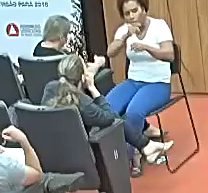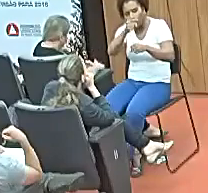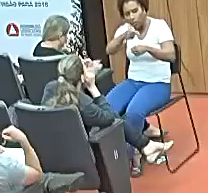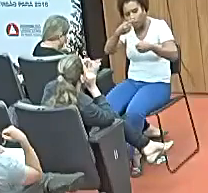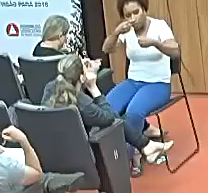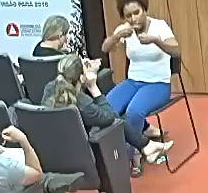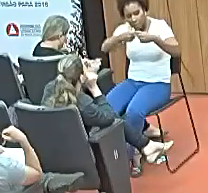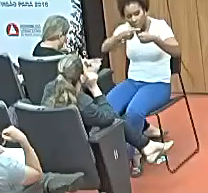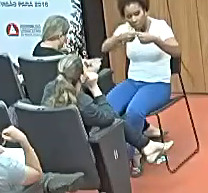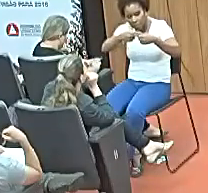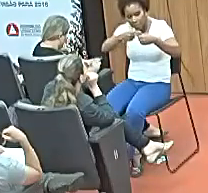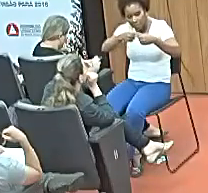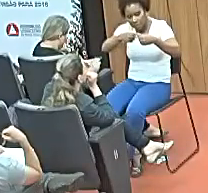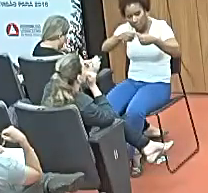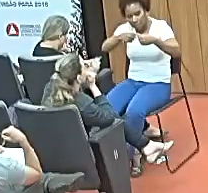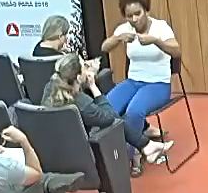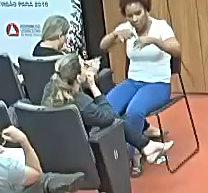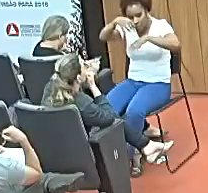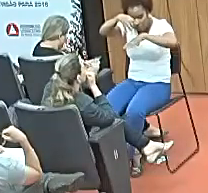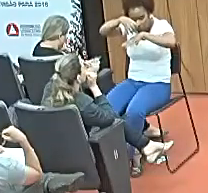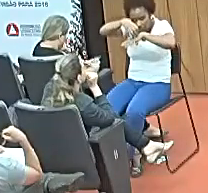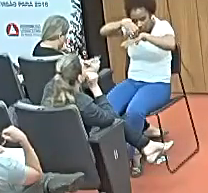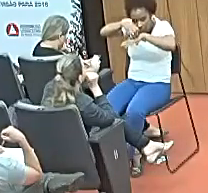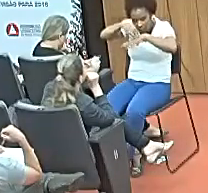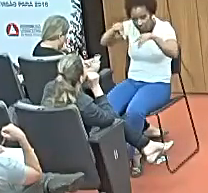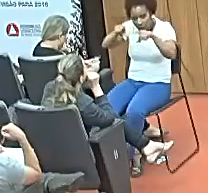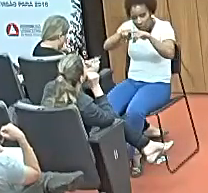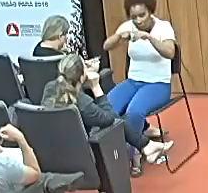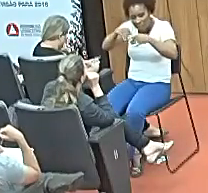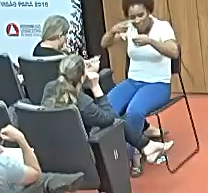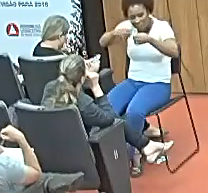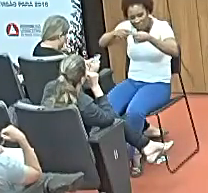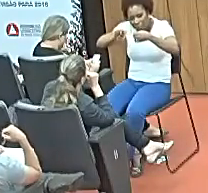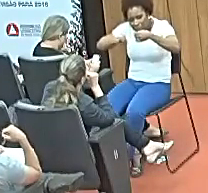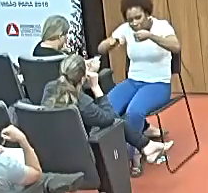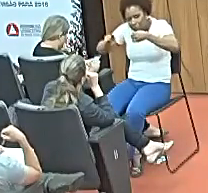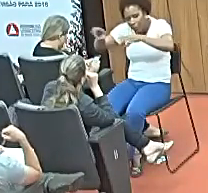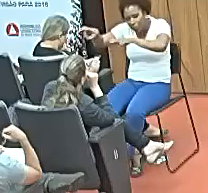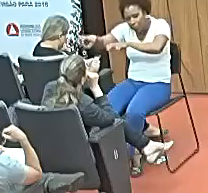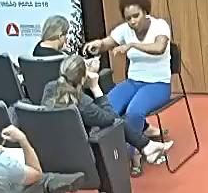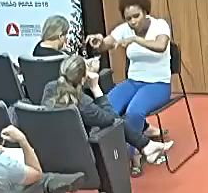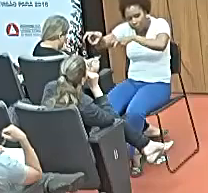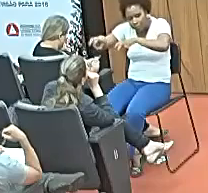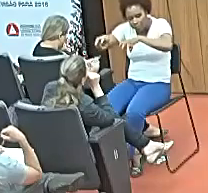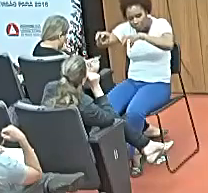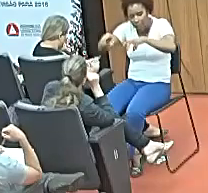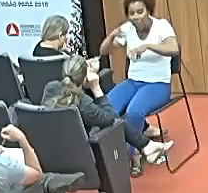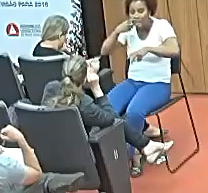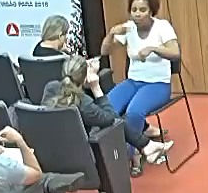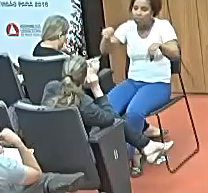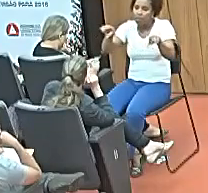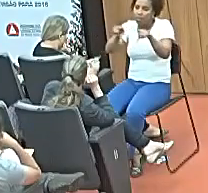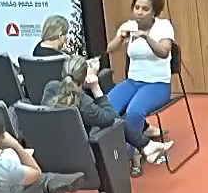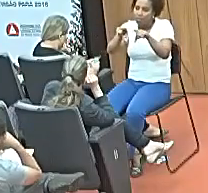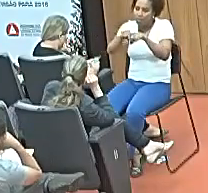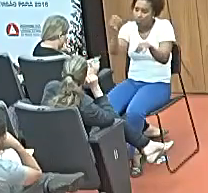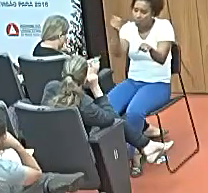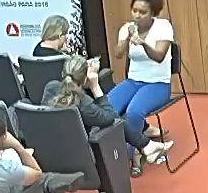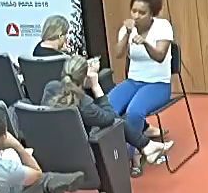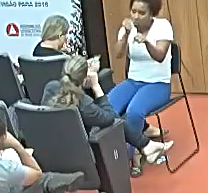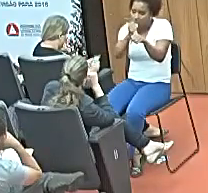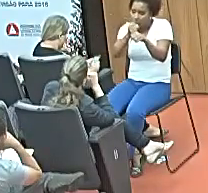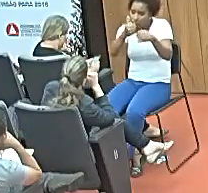gestão de unidades de conservação nesse caso para o parque estadual da serra verde ainda